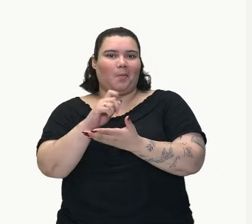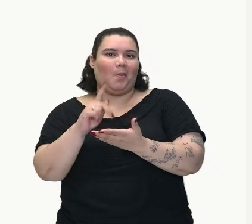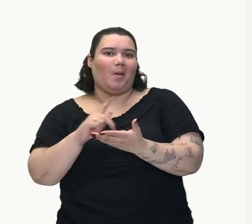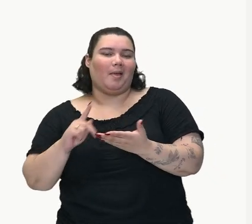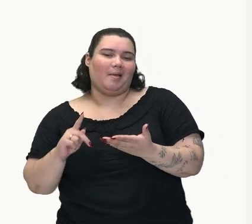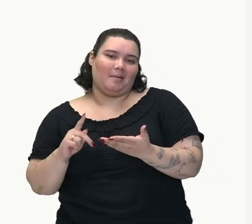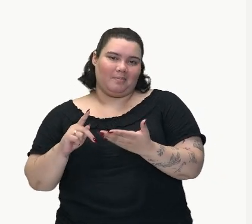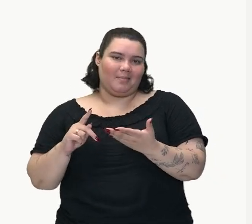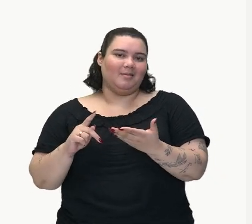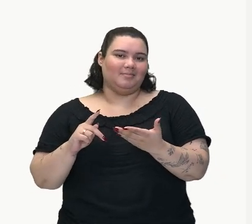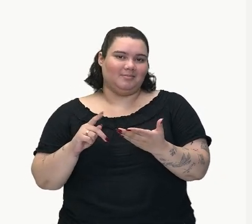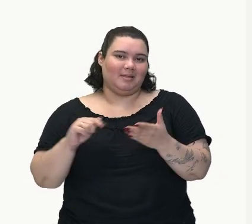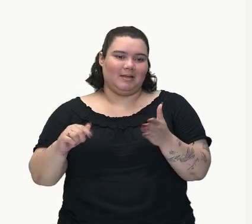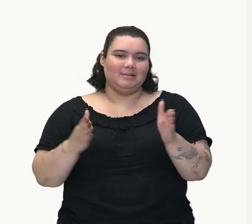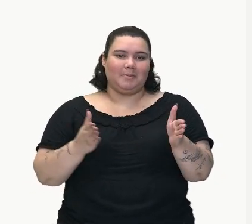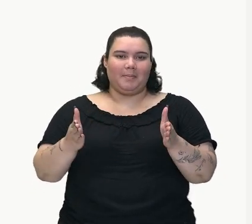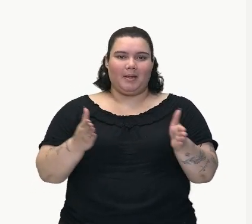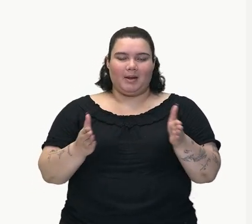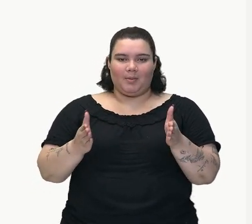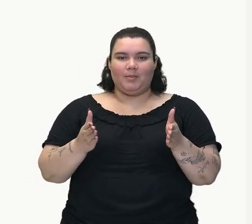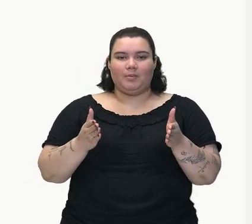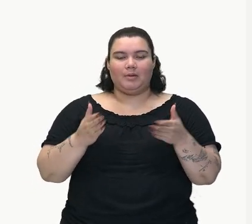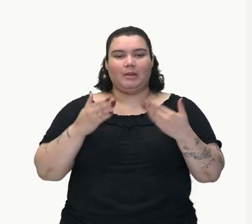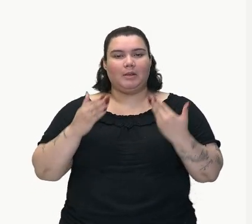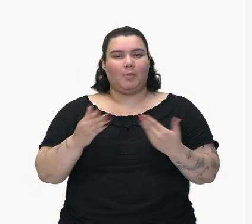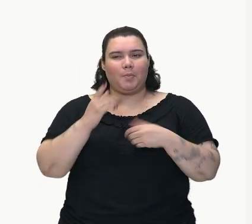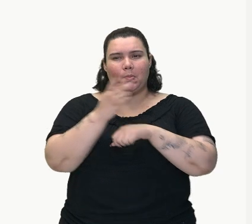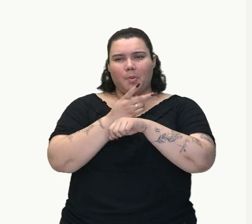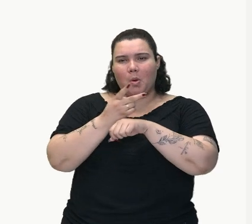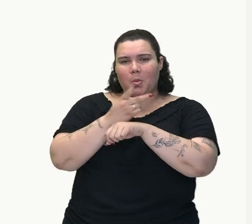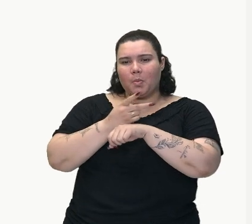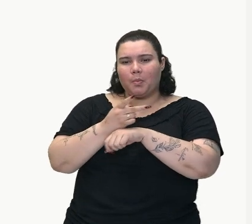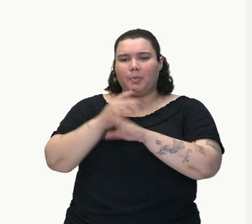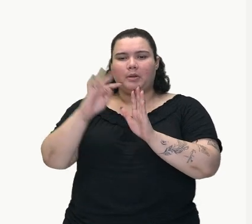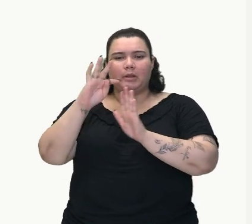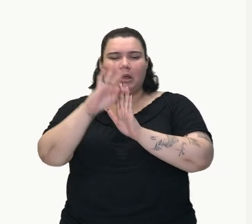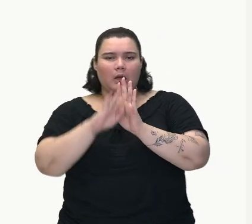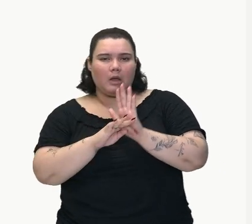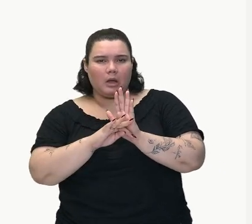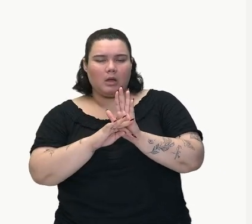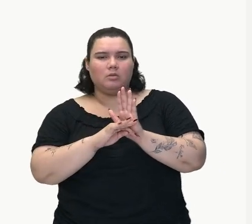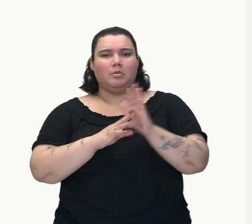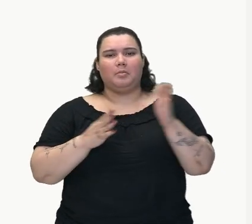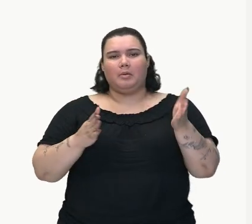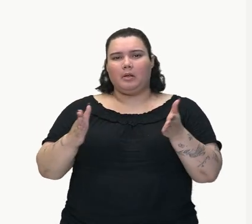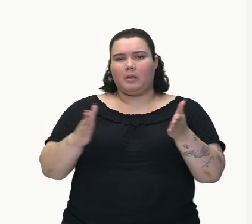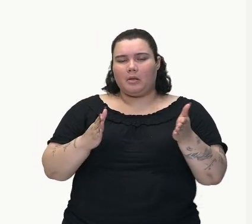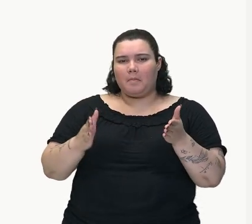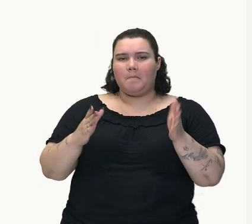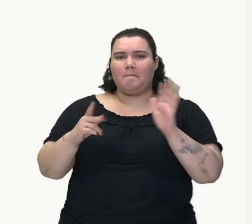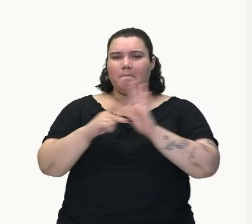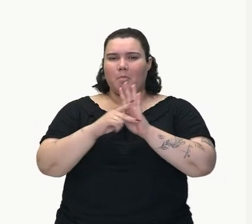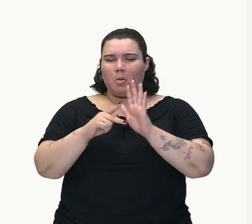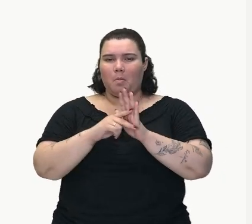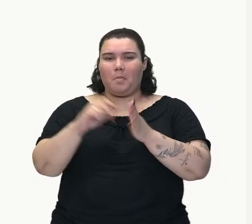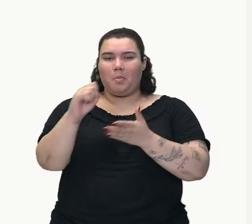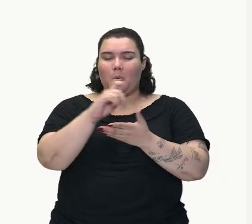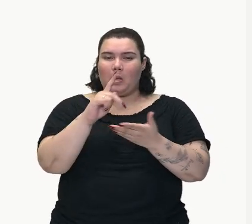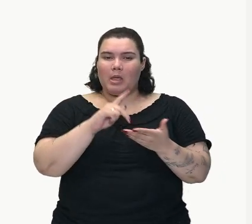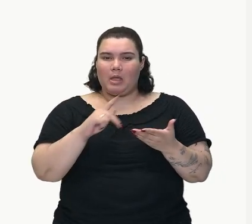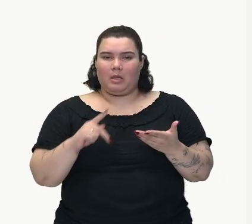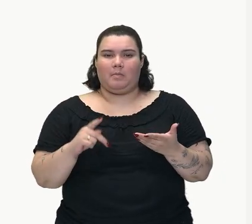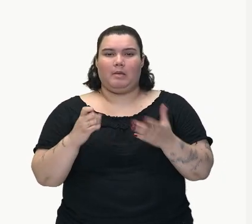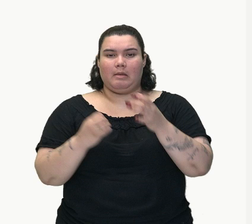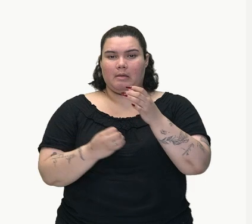autores aí desse período. Então, se você for procurar em textos parnasianos, em textos simbolistas, poemas que foram produzidos